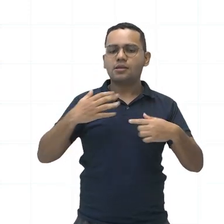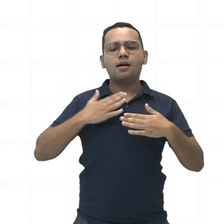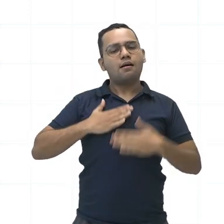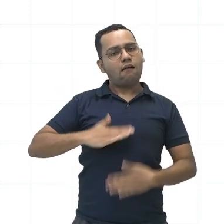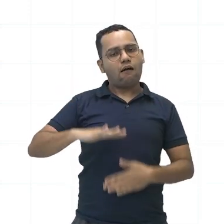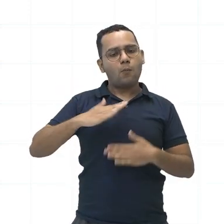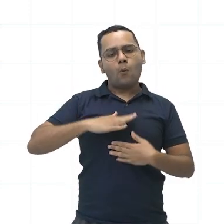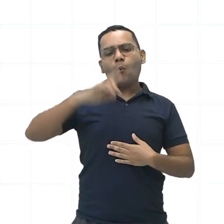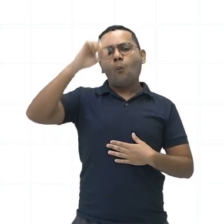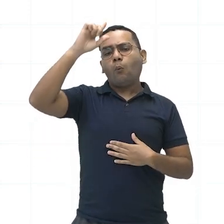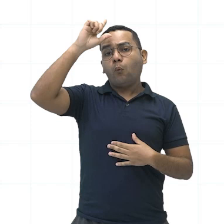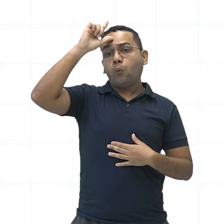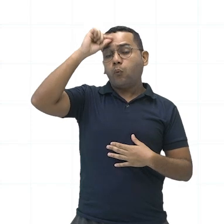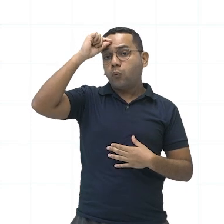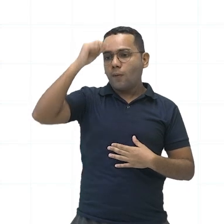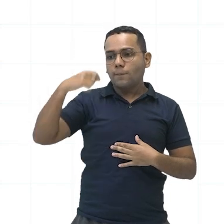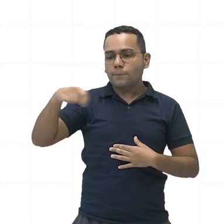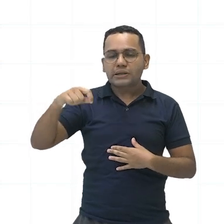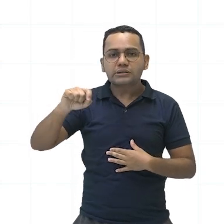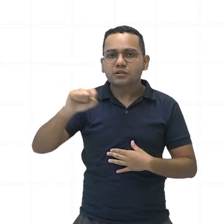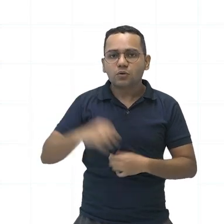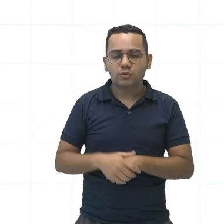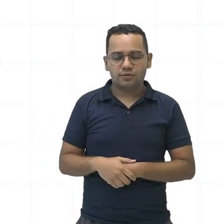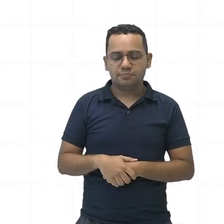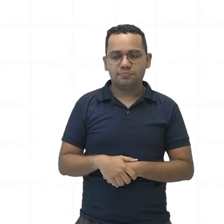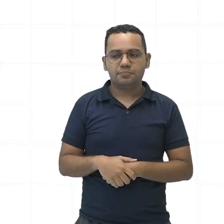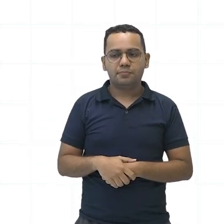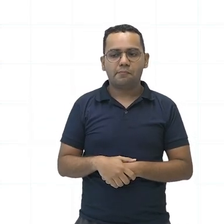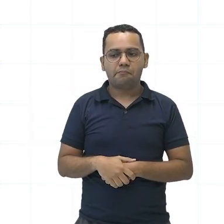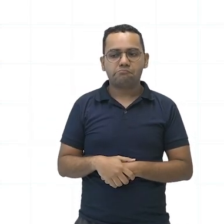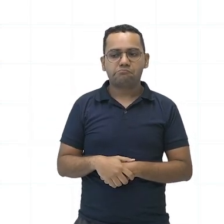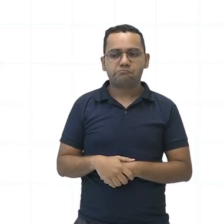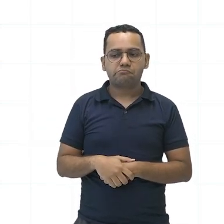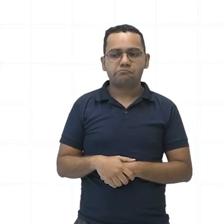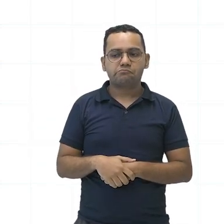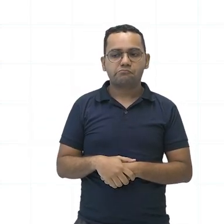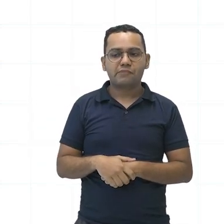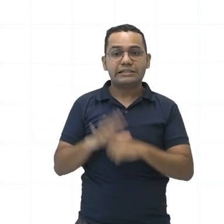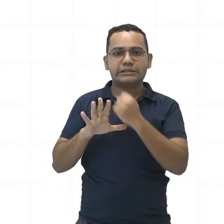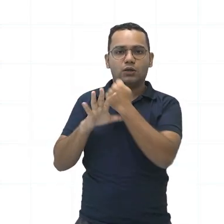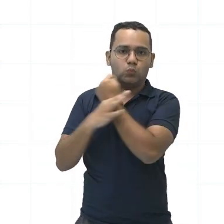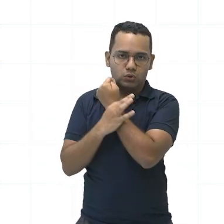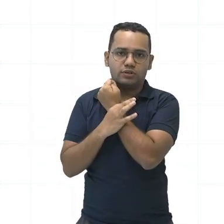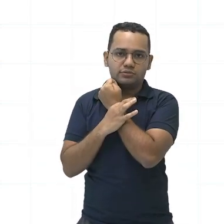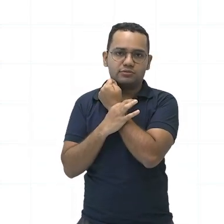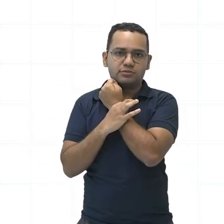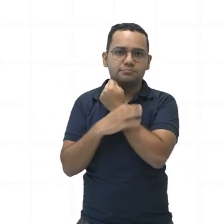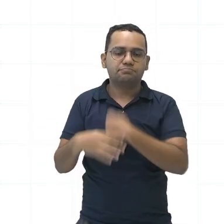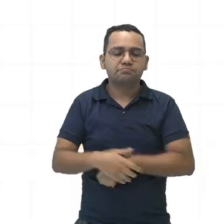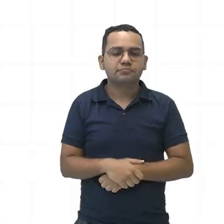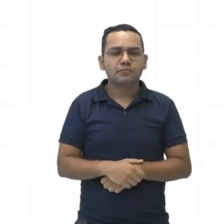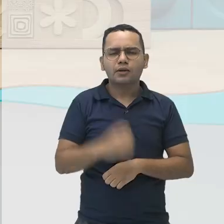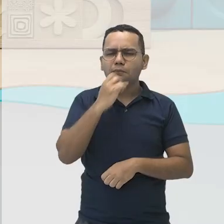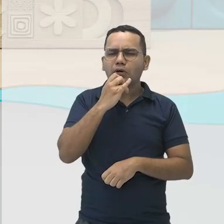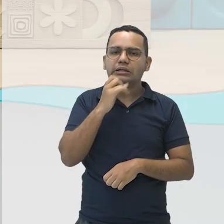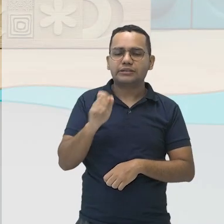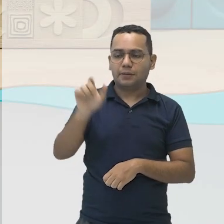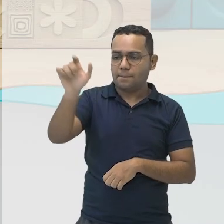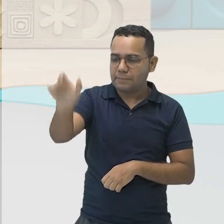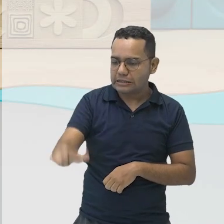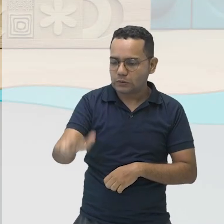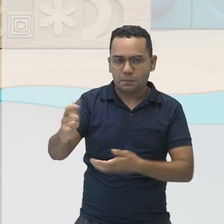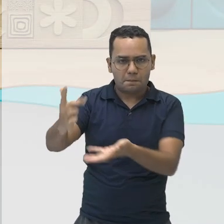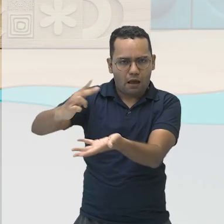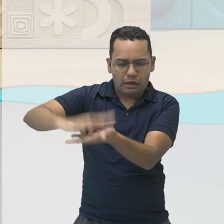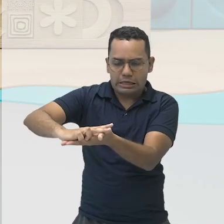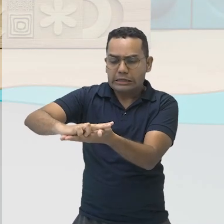e transmitir confiança. Imagina que a pessoa que sofreu aquele acidente ou que está passando mal, ela já está ali muito nervosa